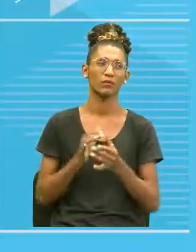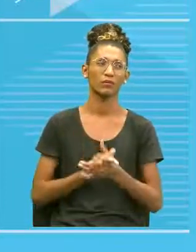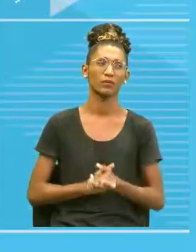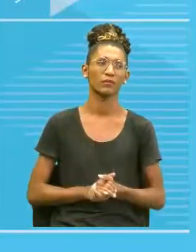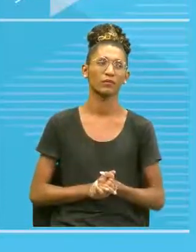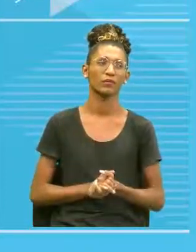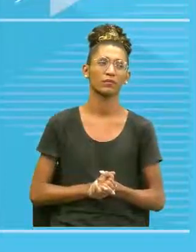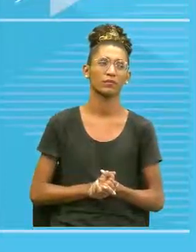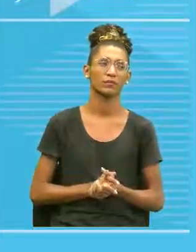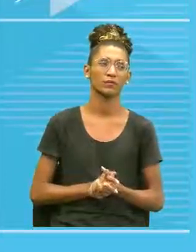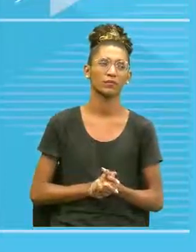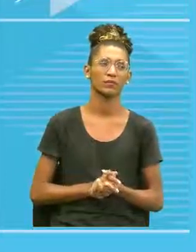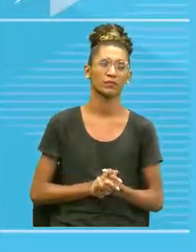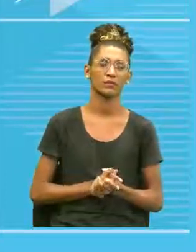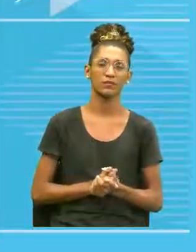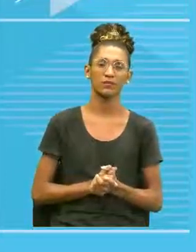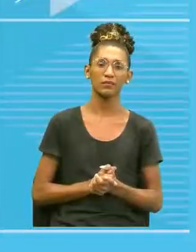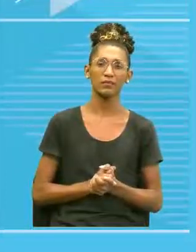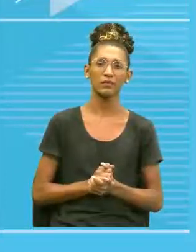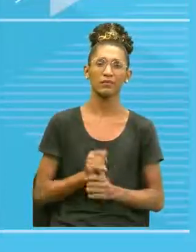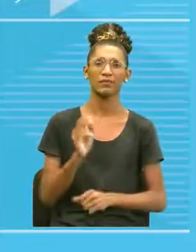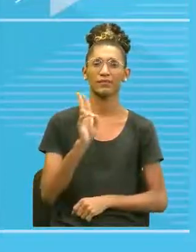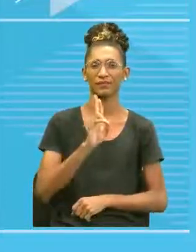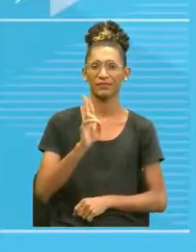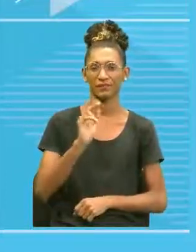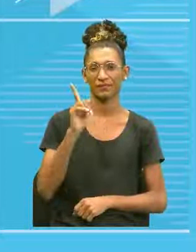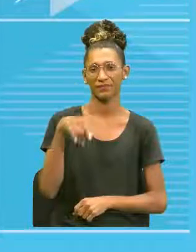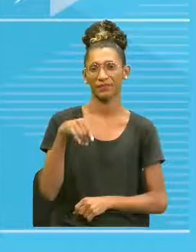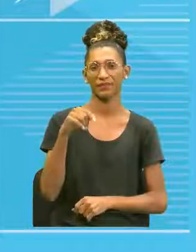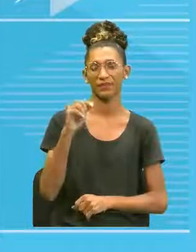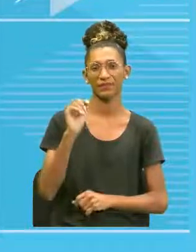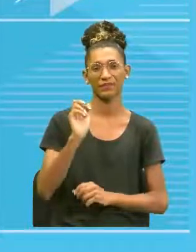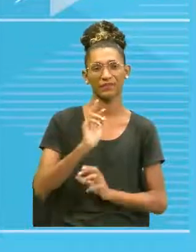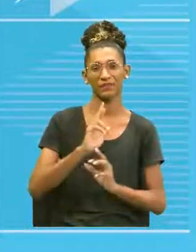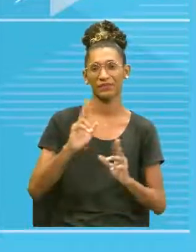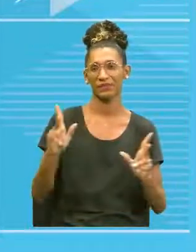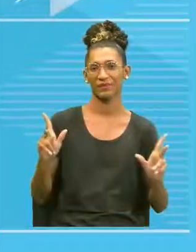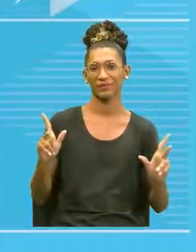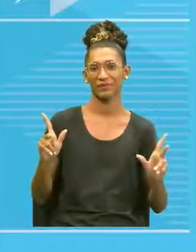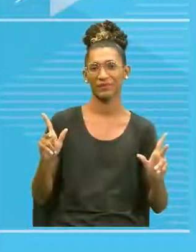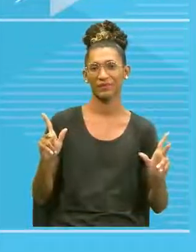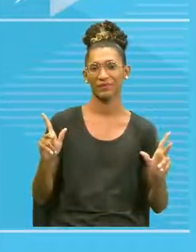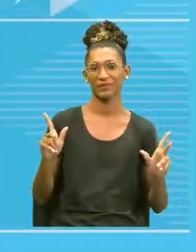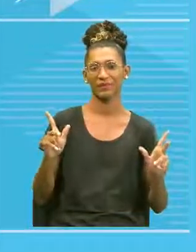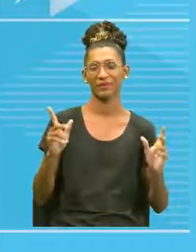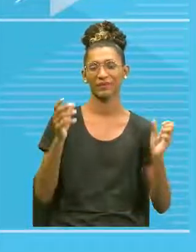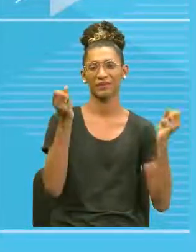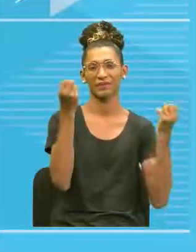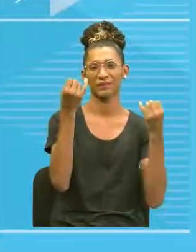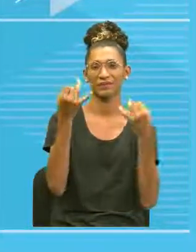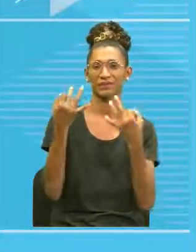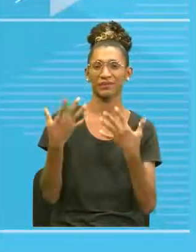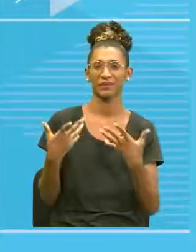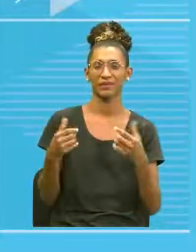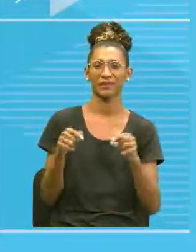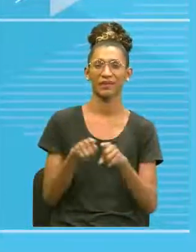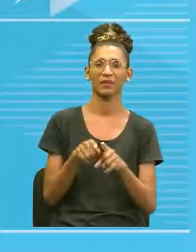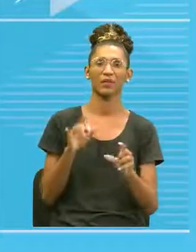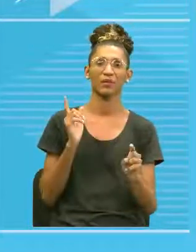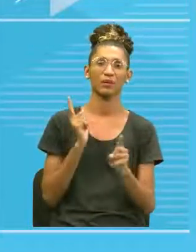é o nome é tão diferente quanto a explicação que